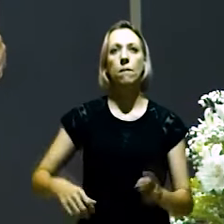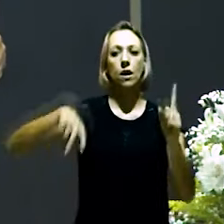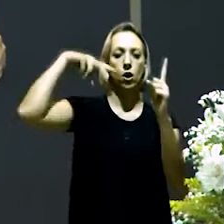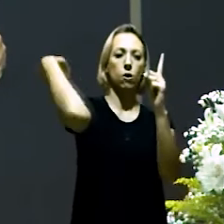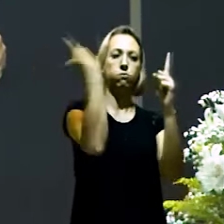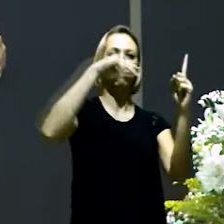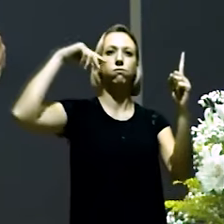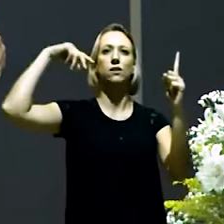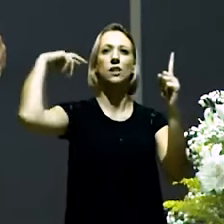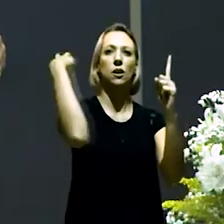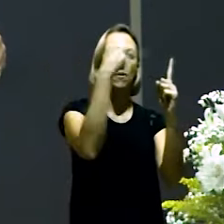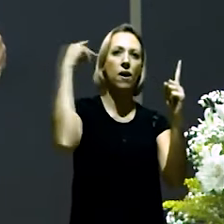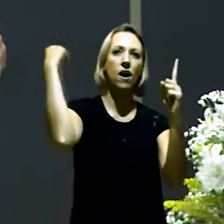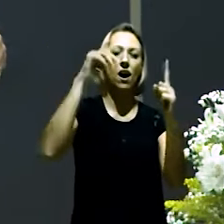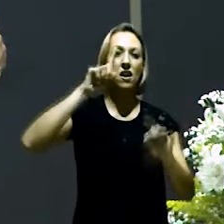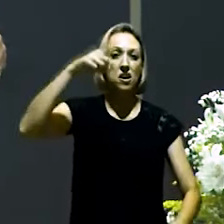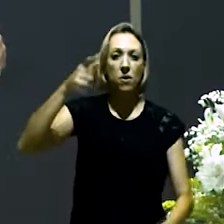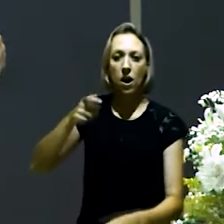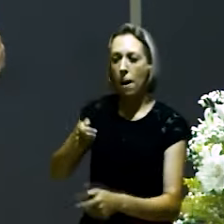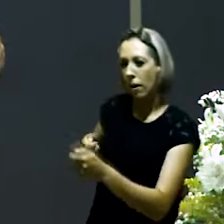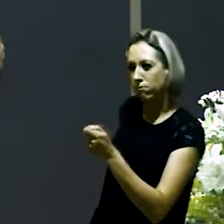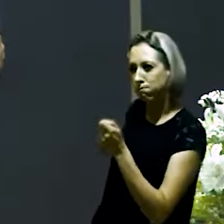pelas autoridades romanas.